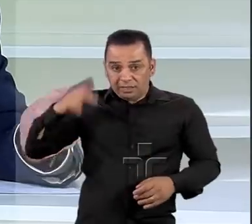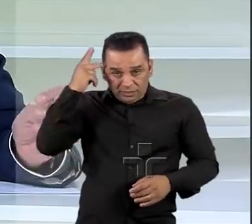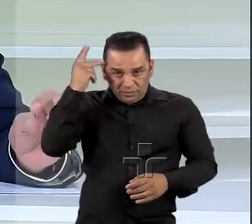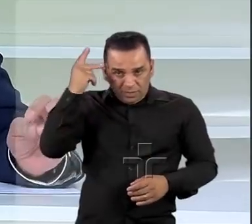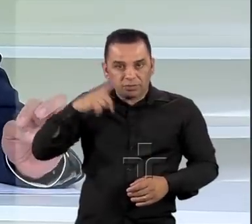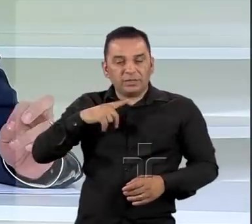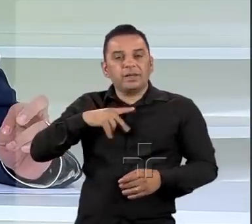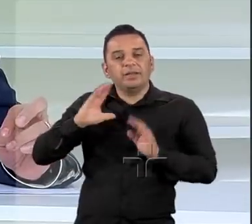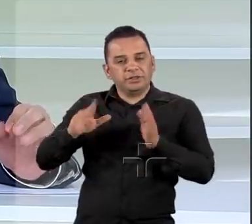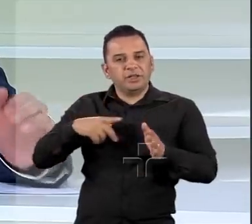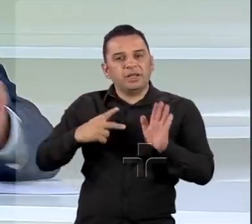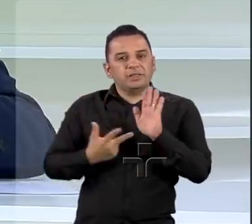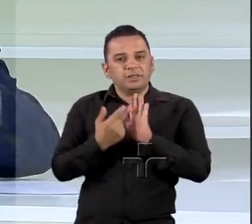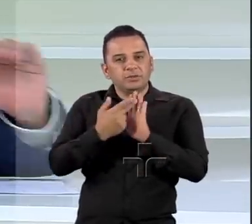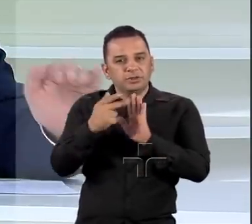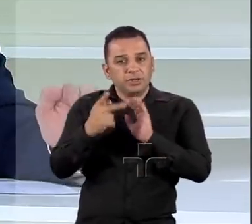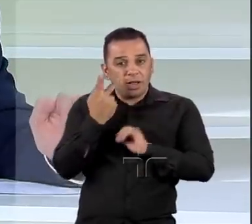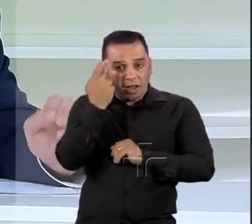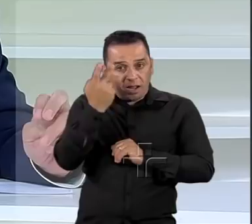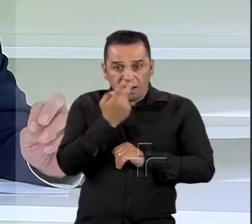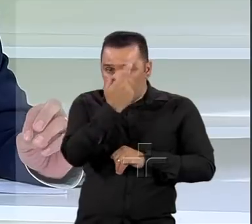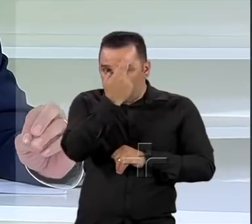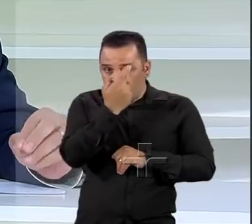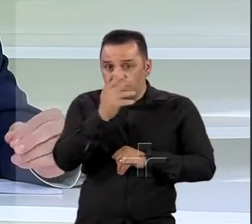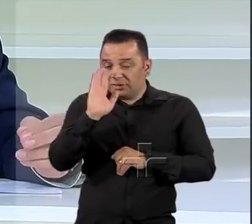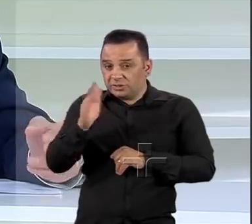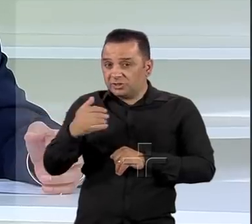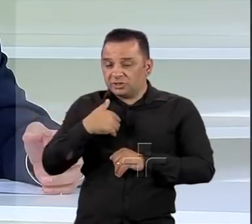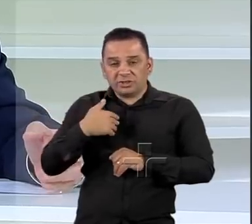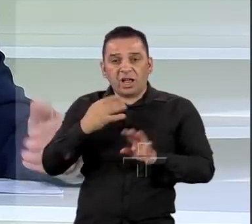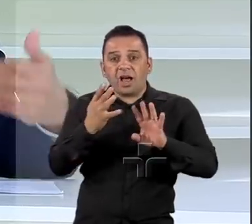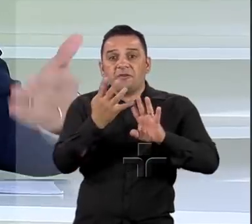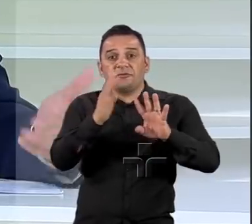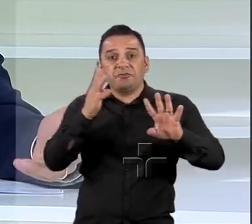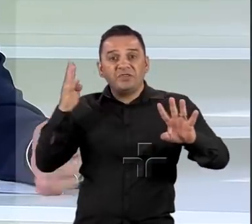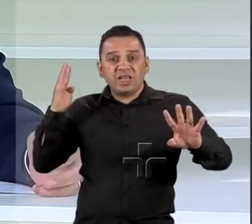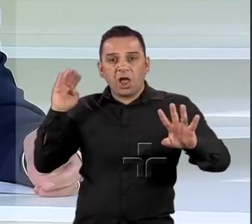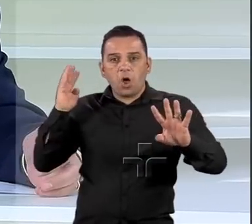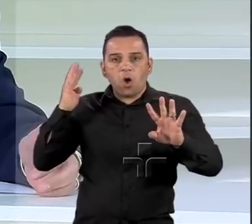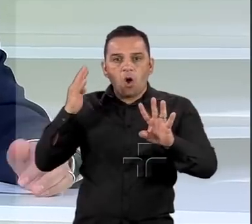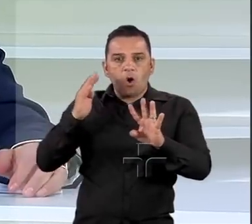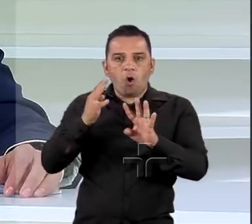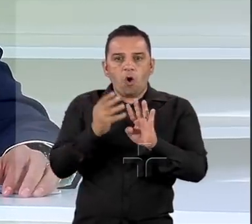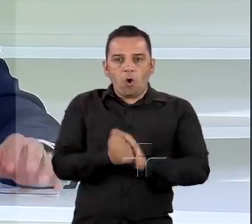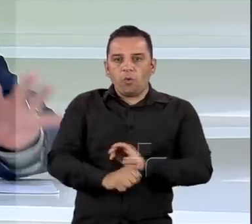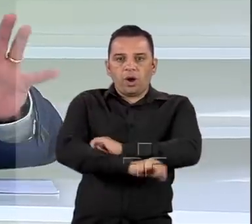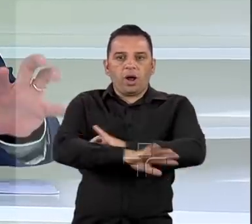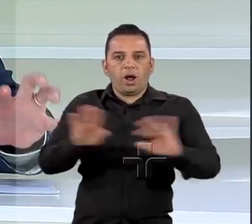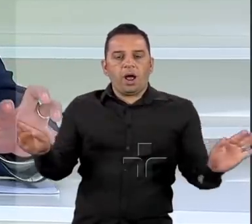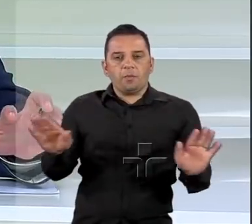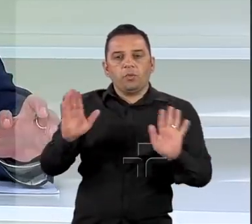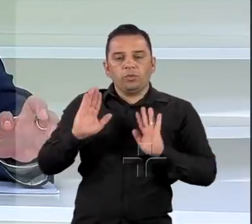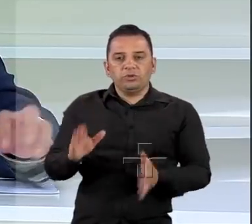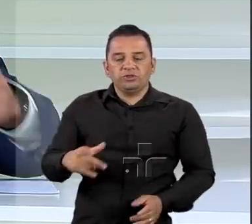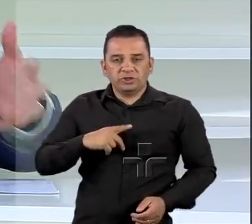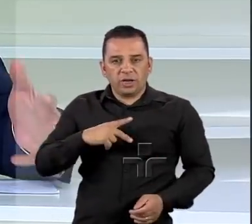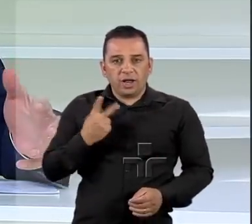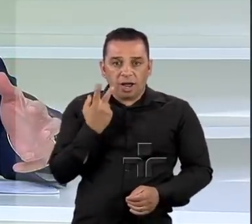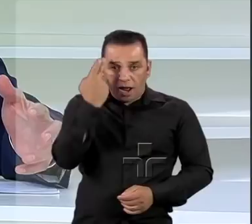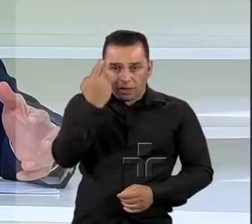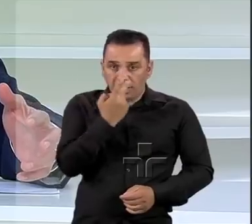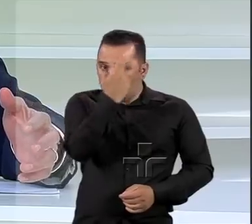por exemplo, nas cirurgias de catarata e zeramos a fila das cataratas daquelas agendadas. Então, um dos